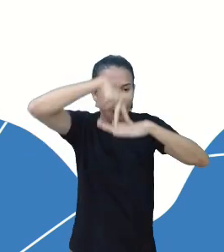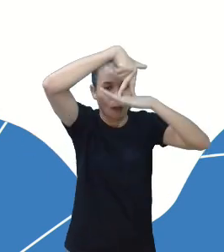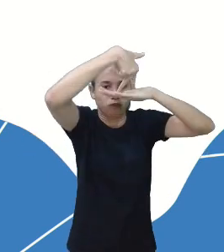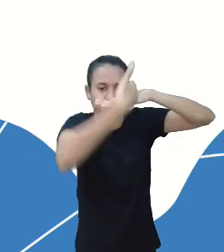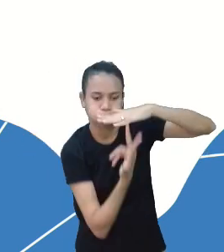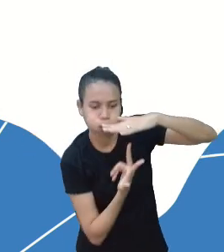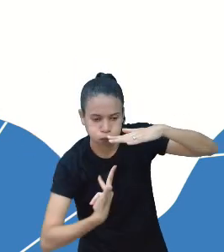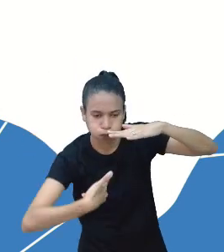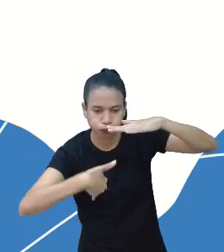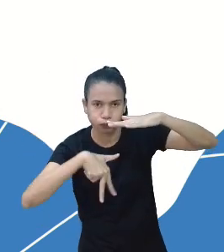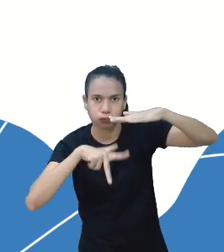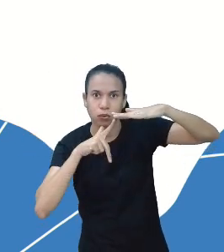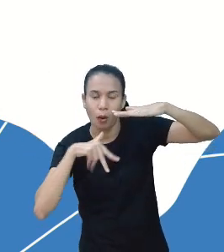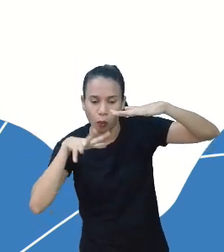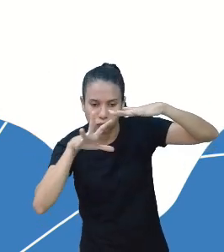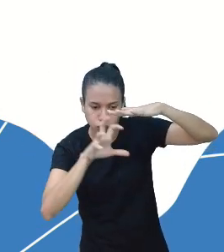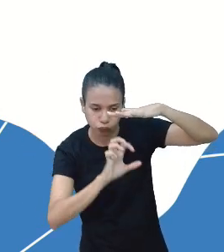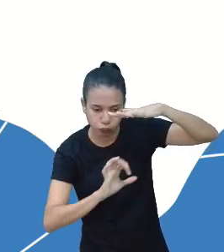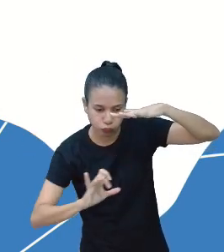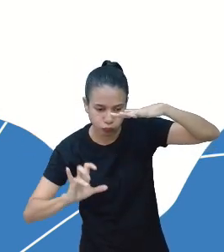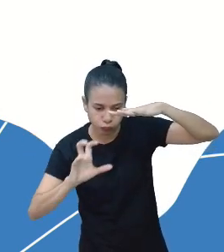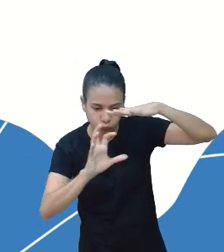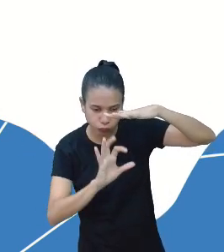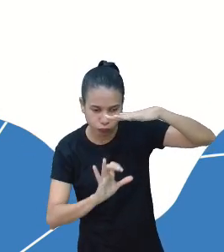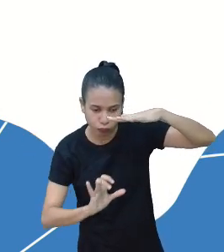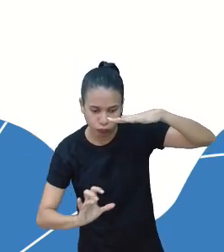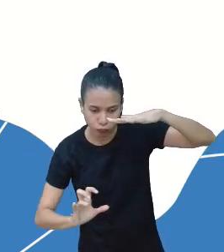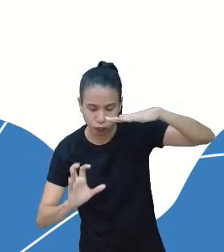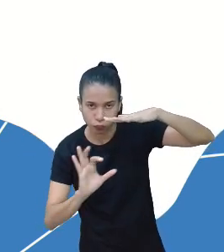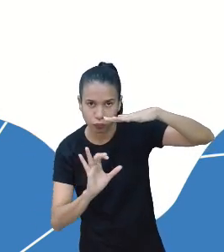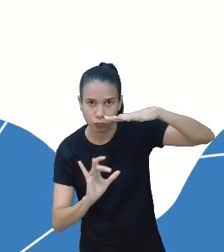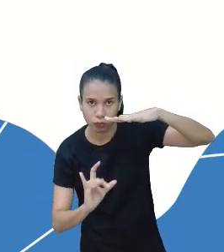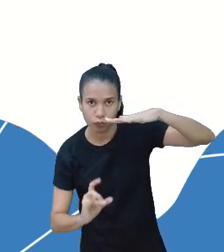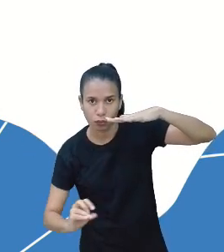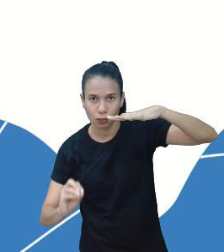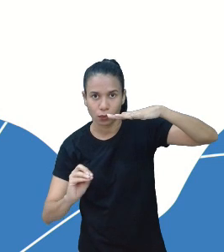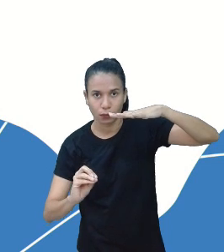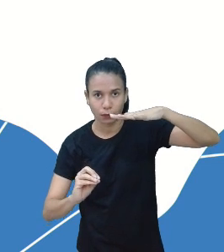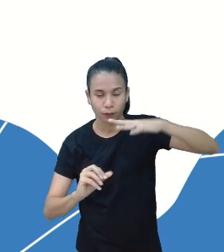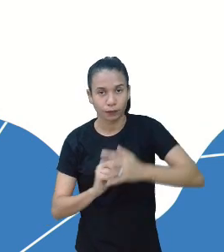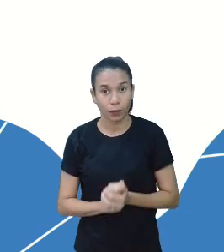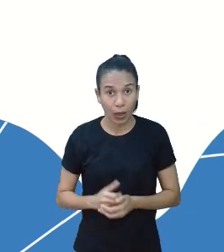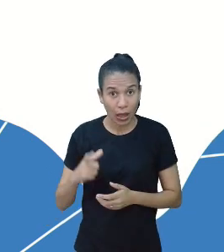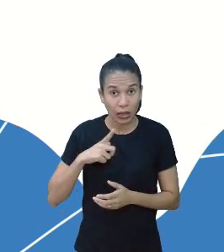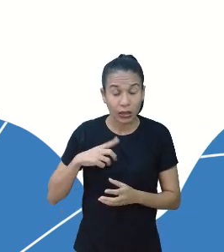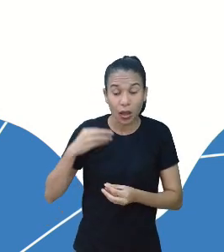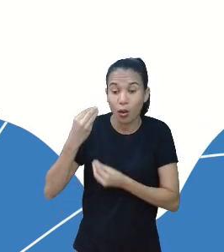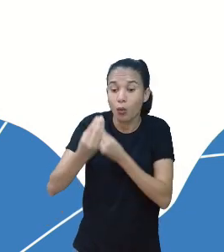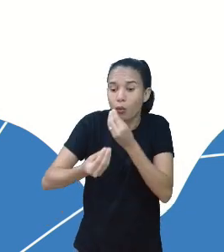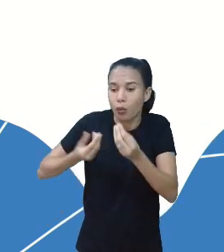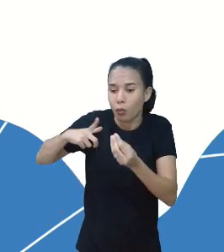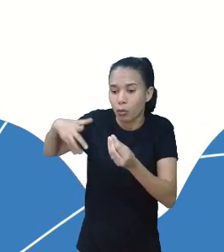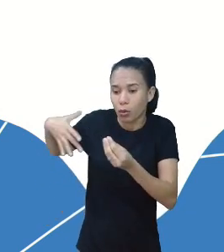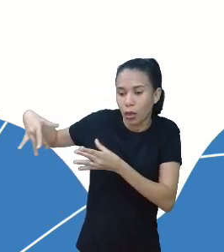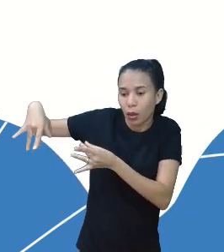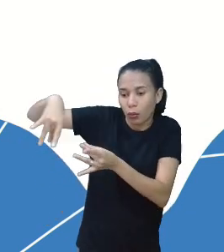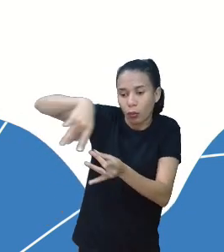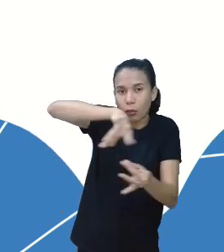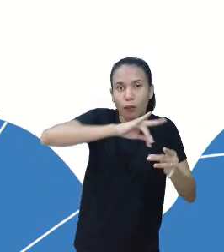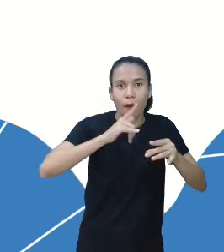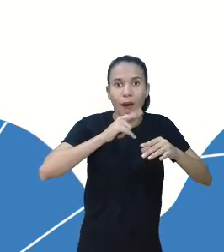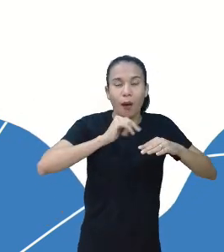água escura, e em branco véus de espuma o desditoso. Envolve e traga a